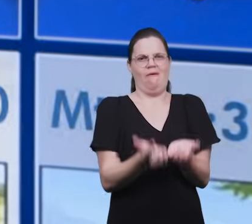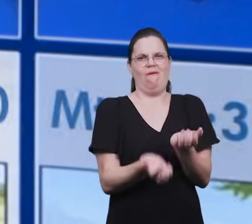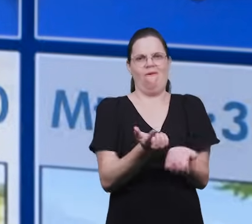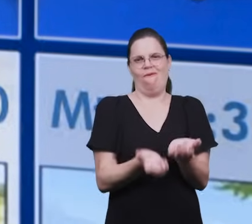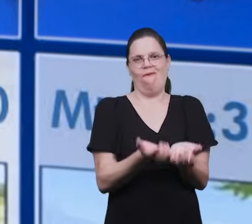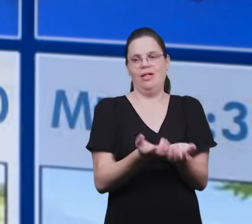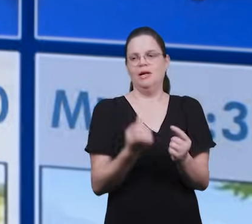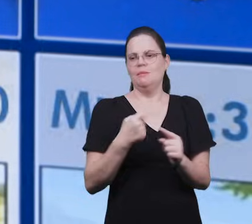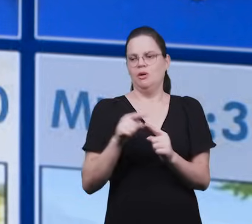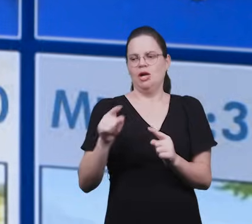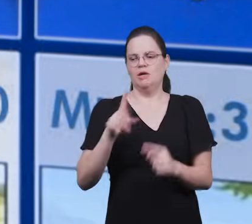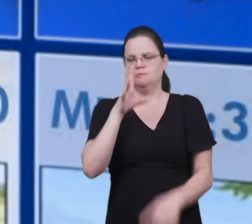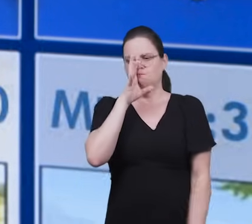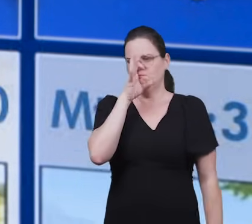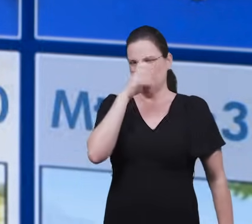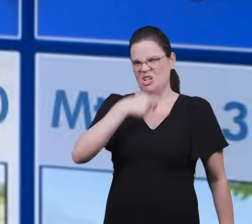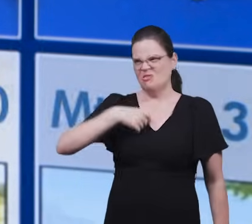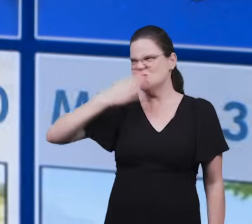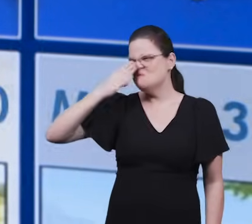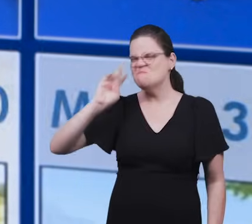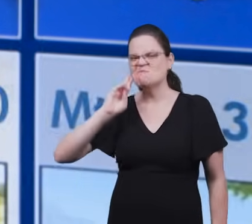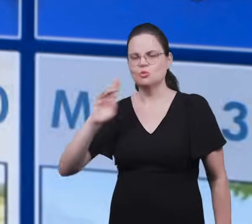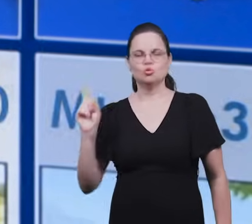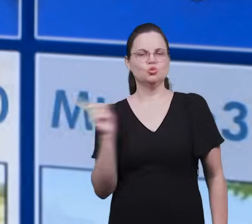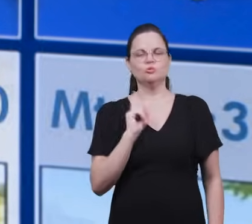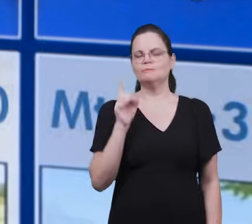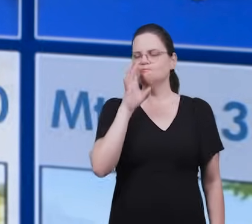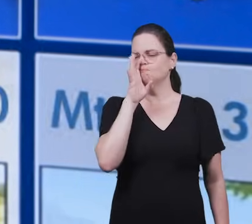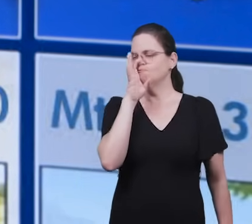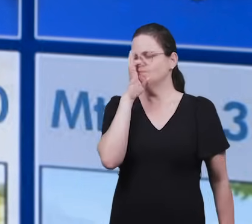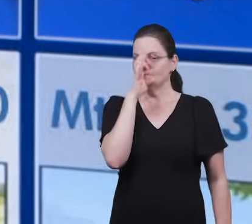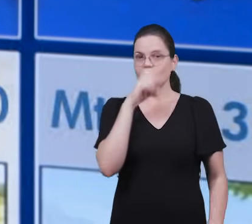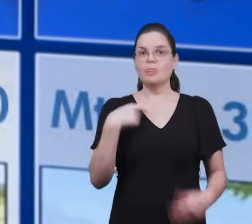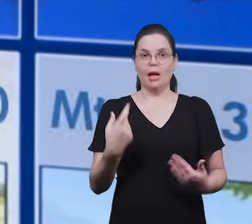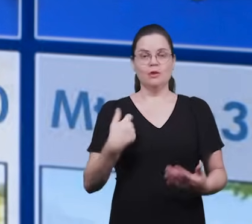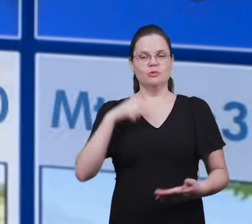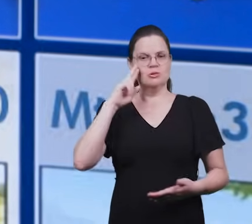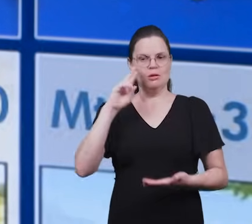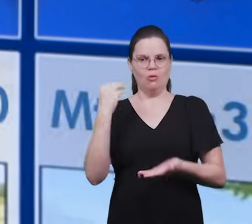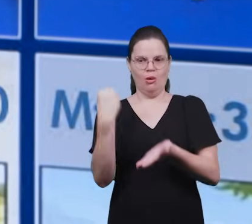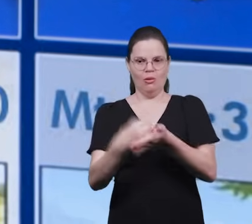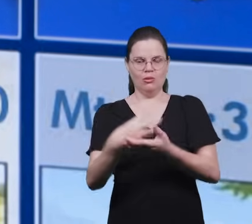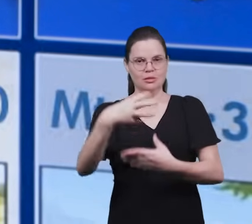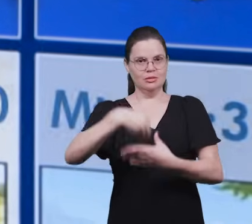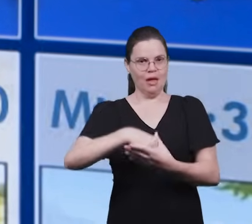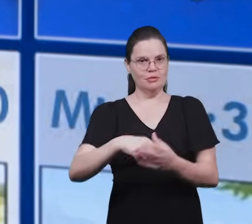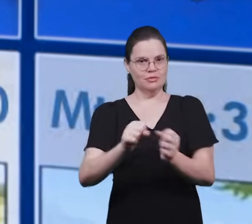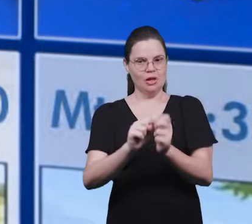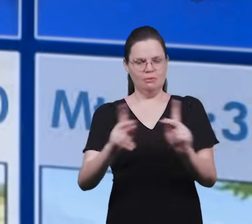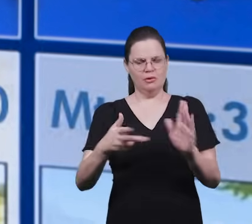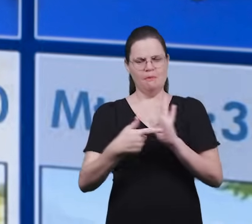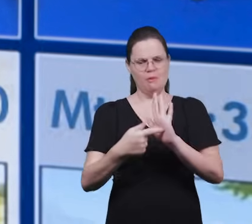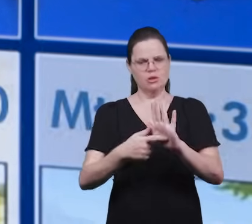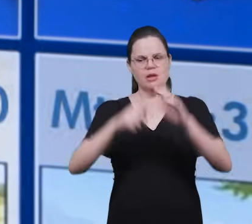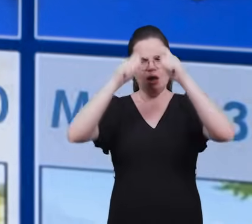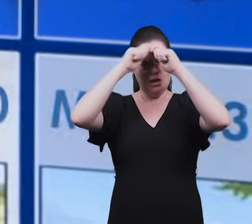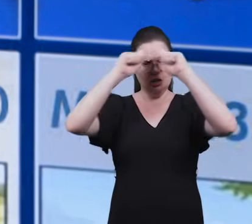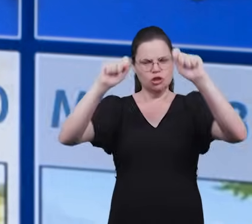Porque ele não negou ao Senhor, e o Senhor faz questão de colocar o nome dele, né? Antipas, minha